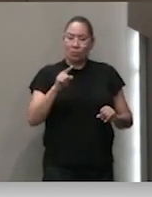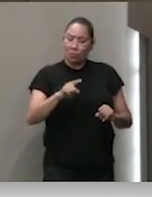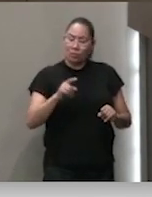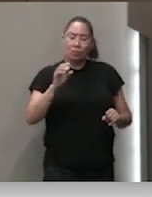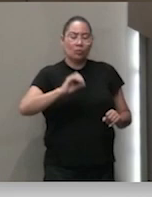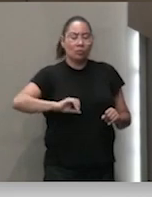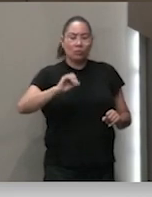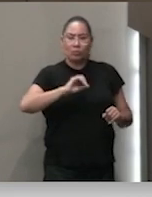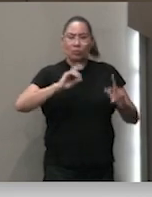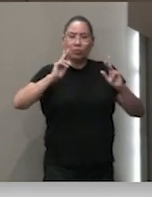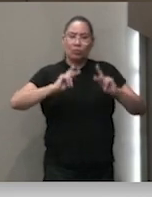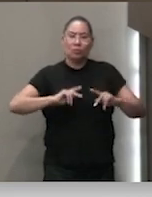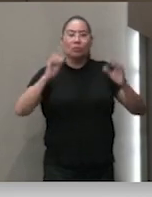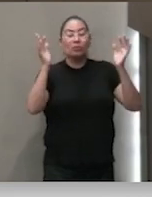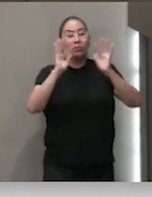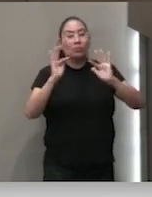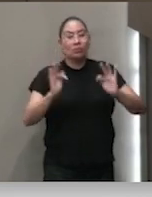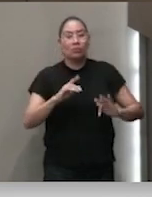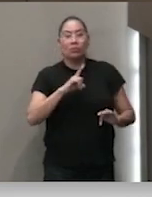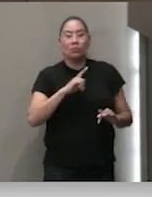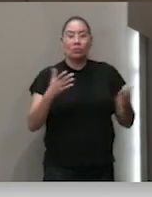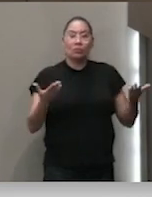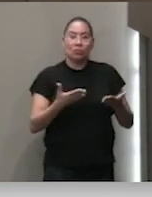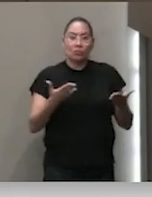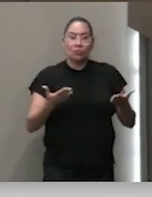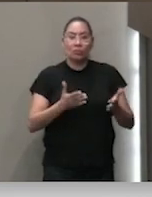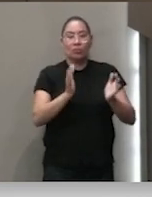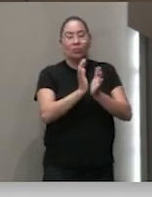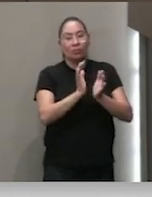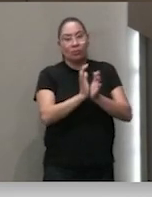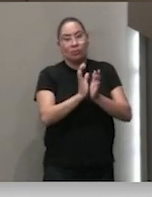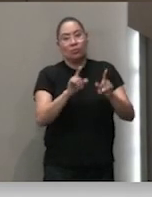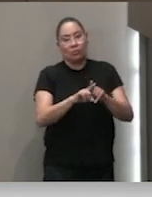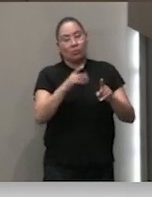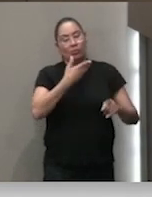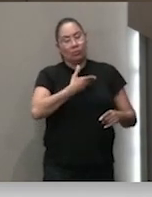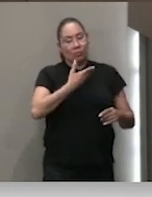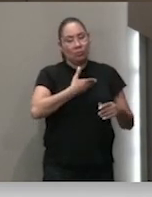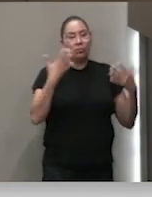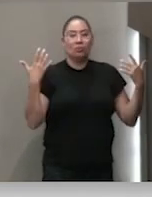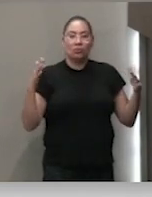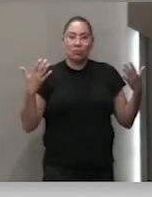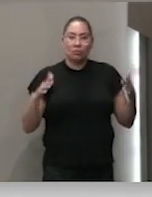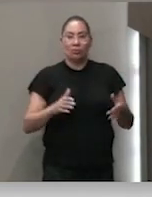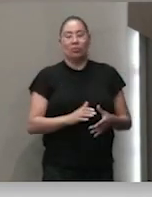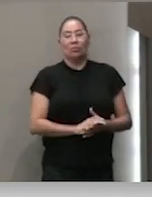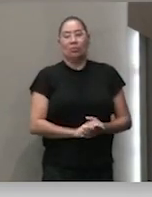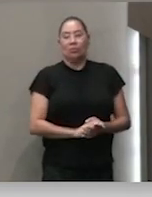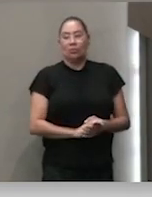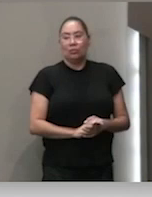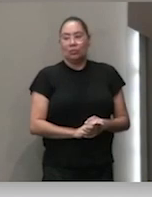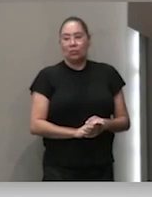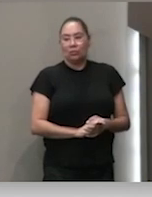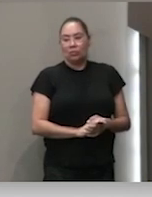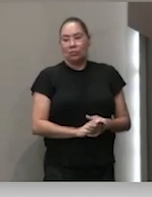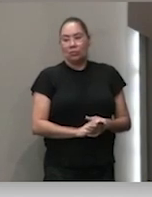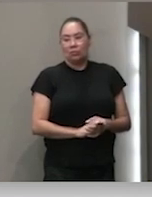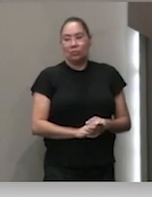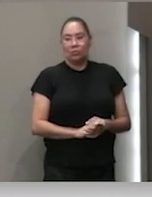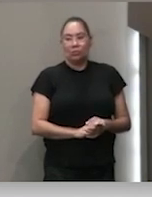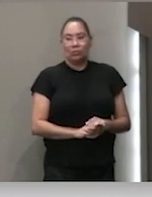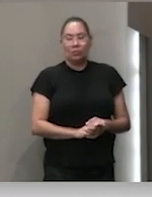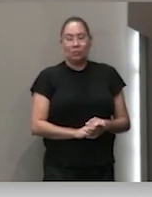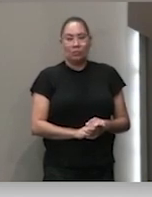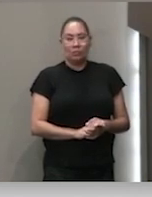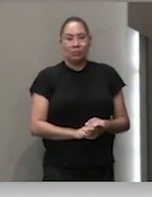tenho muita felicidade em lhe ter agora mais do que um colega, um amigo. Parabéns. Muito obrigado, da mesma forma, vereador Rodinei